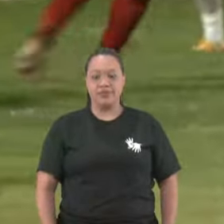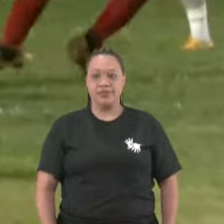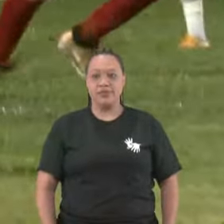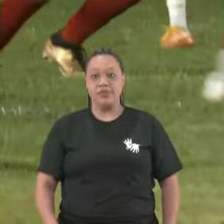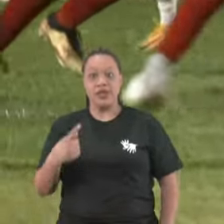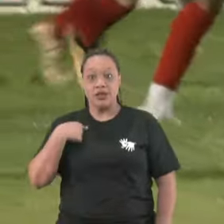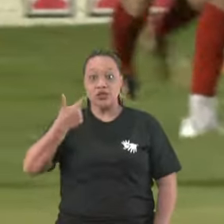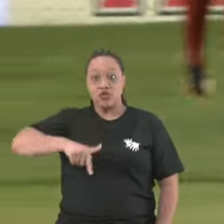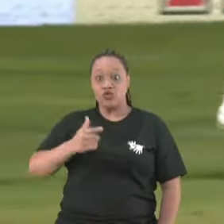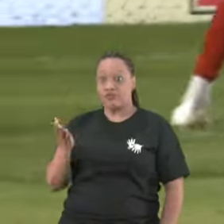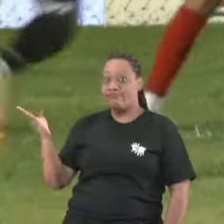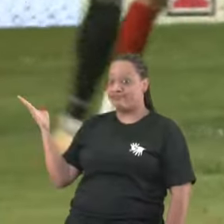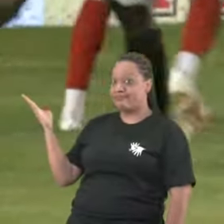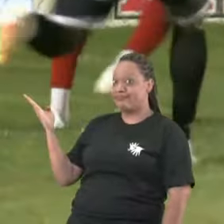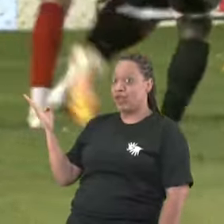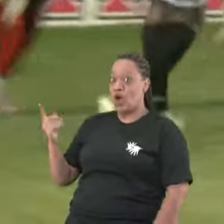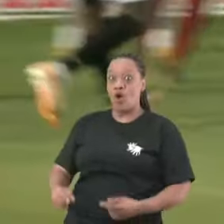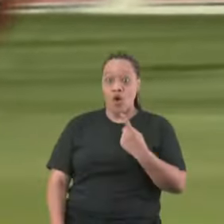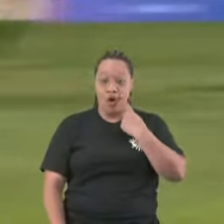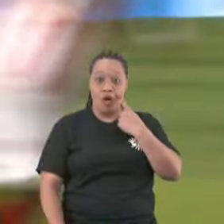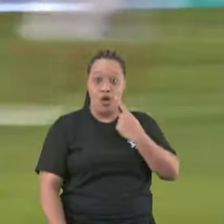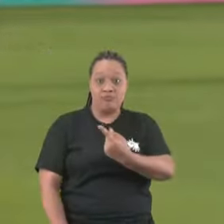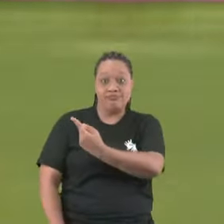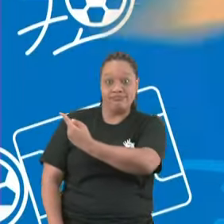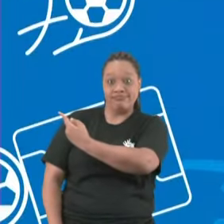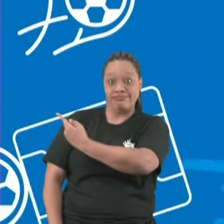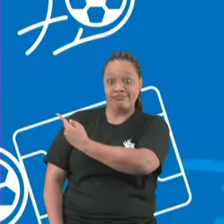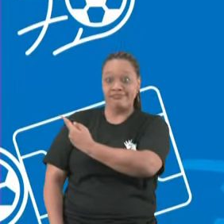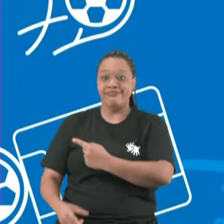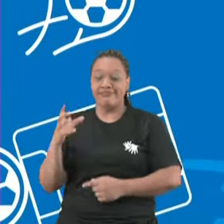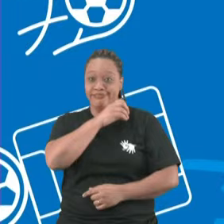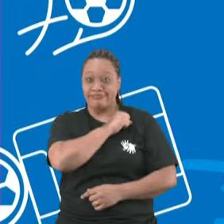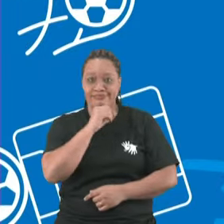Veja na repetição, ó, como o Formiga chega na limpeza por baixo,